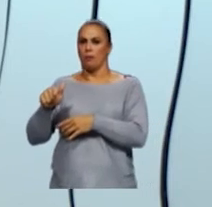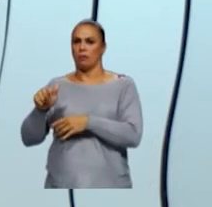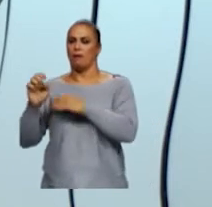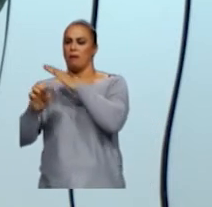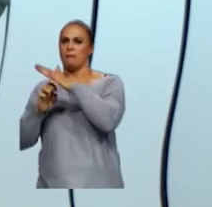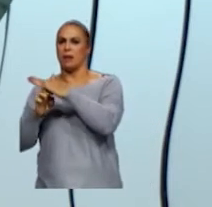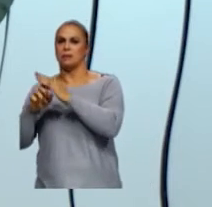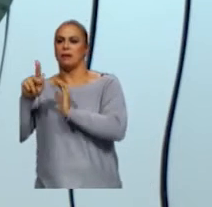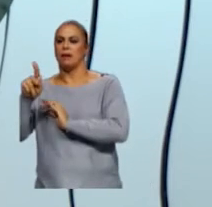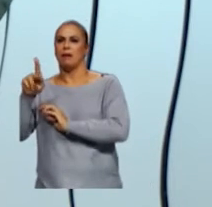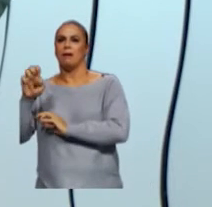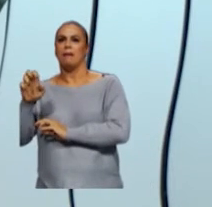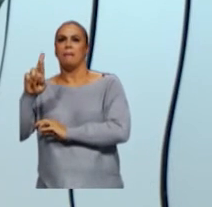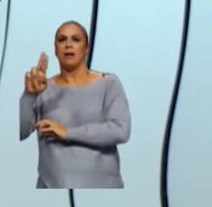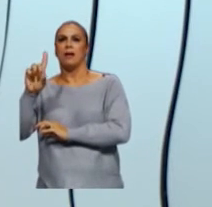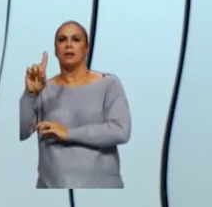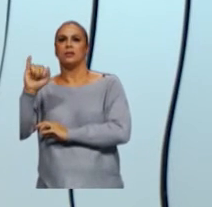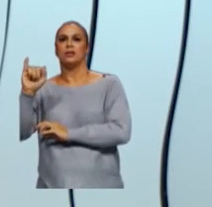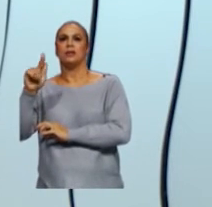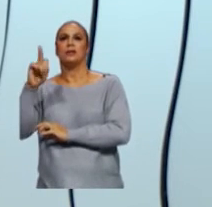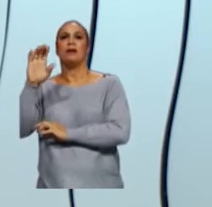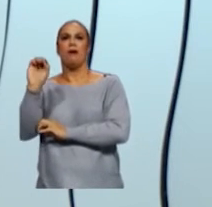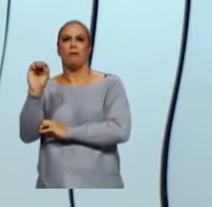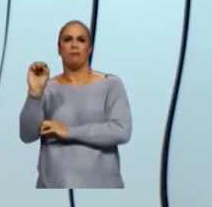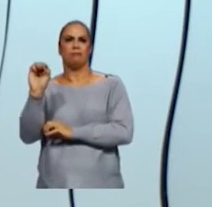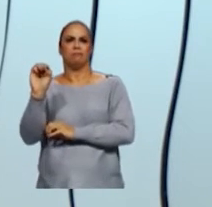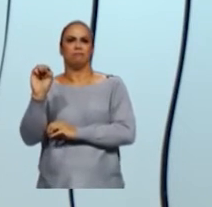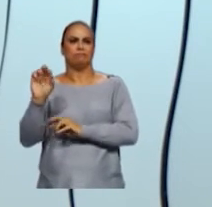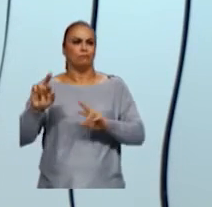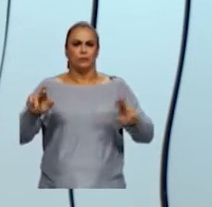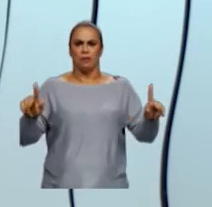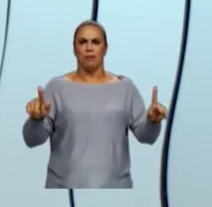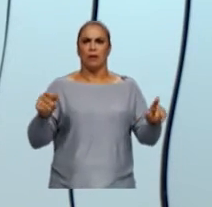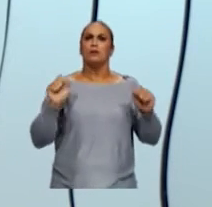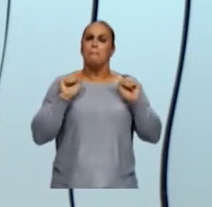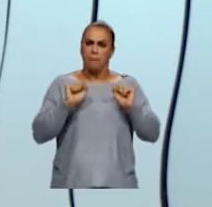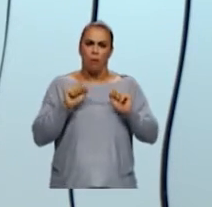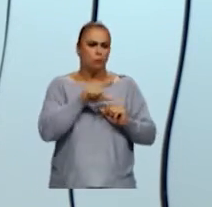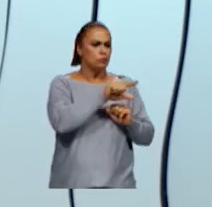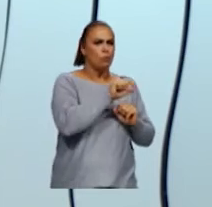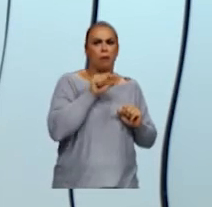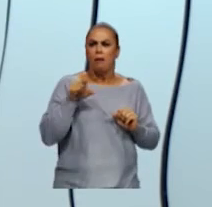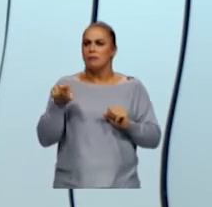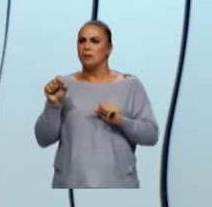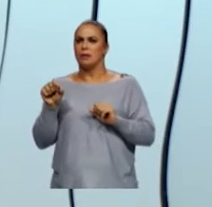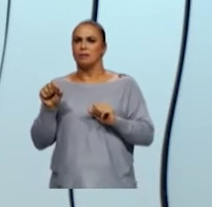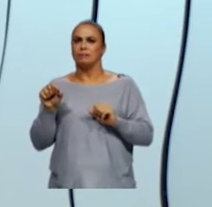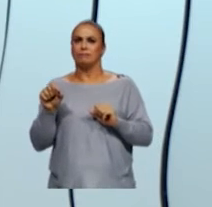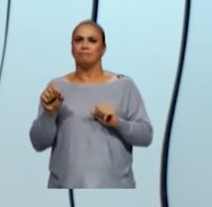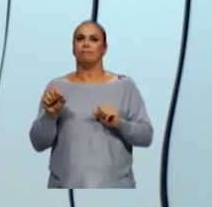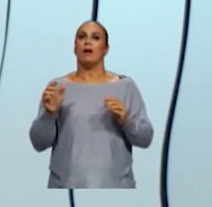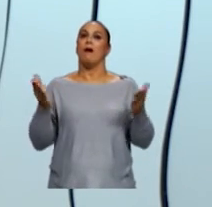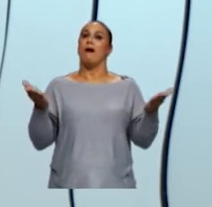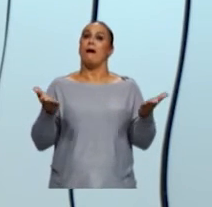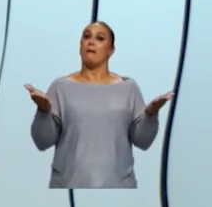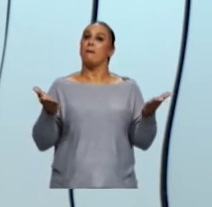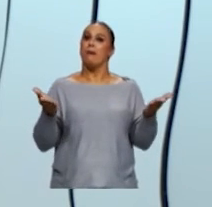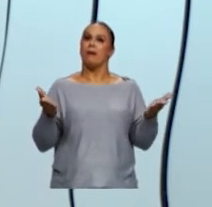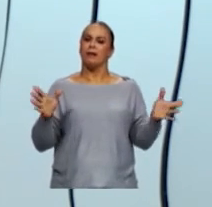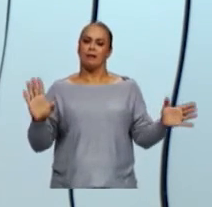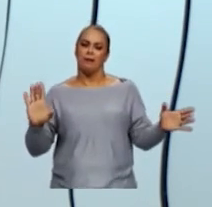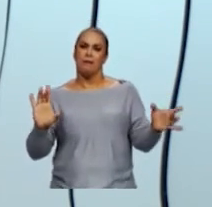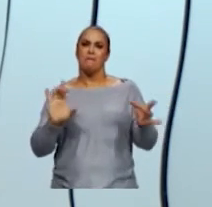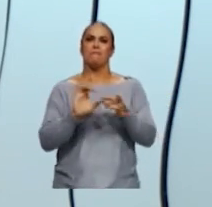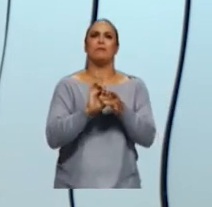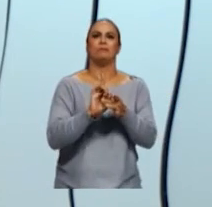duas são uma única empresa, né? E aí, quando a gente compra uma ou outra marca, elas não trocaram o nome, né?